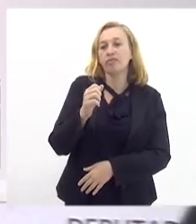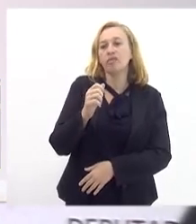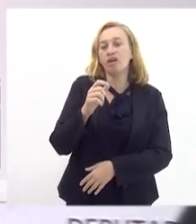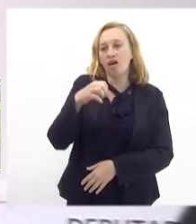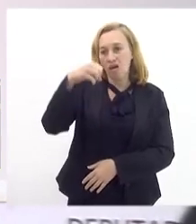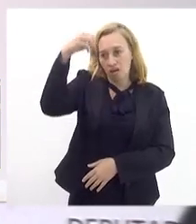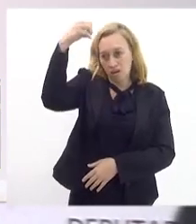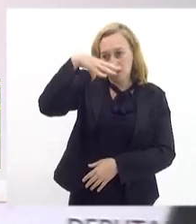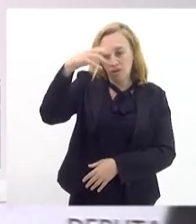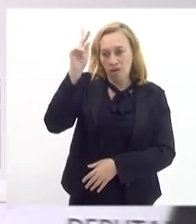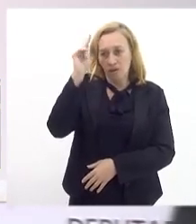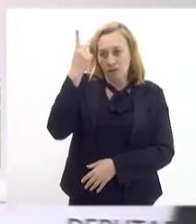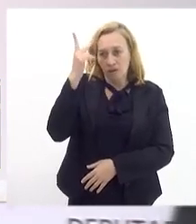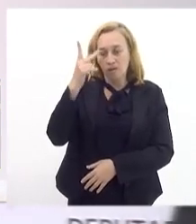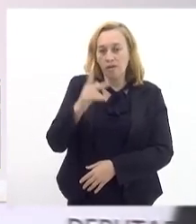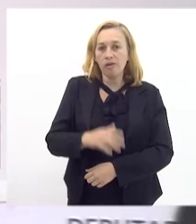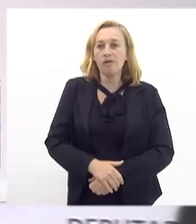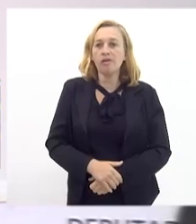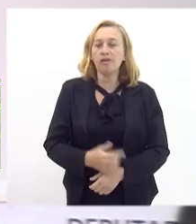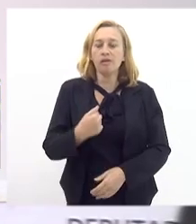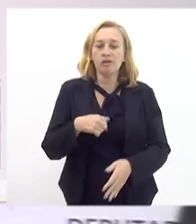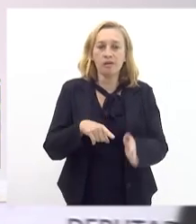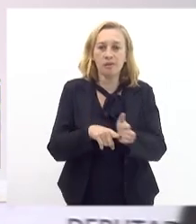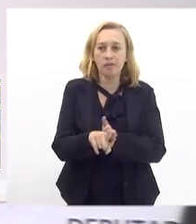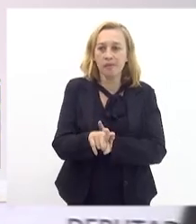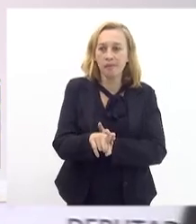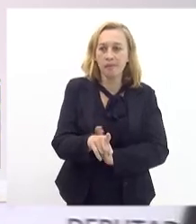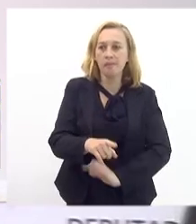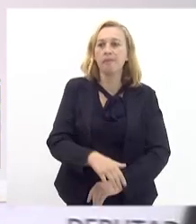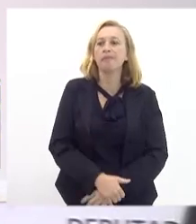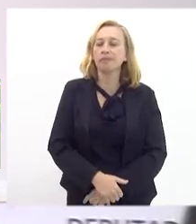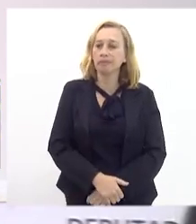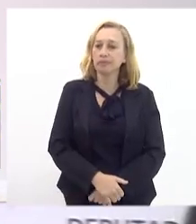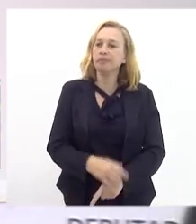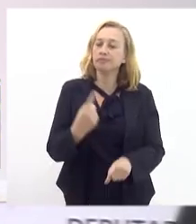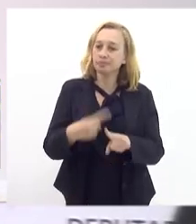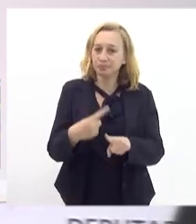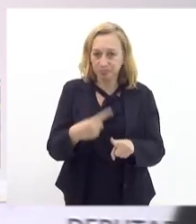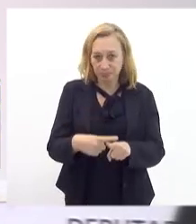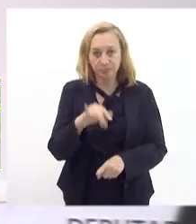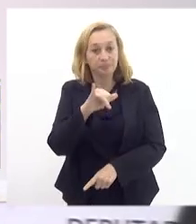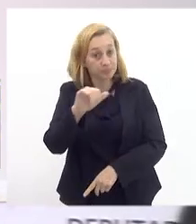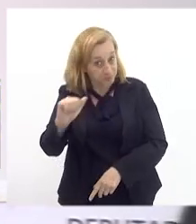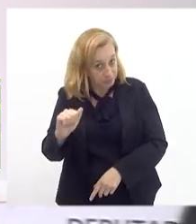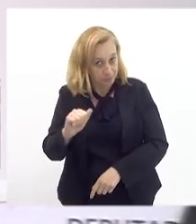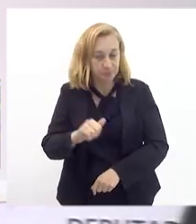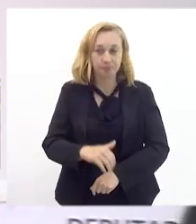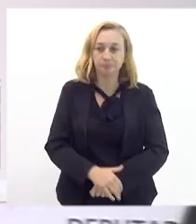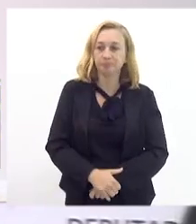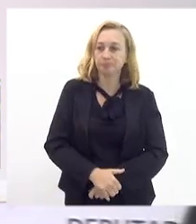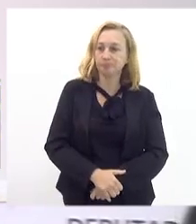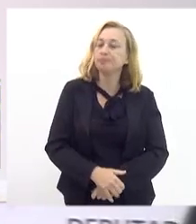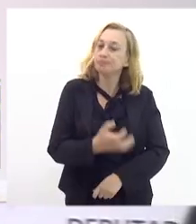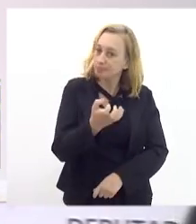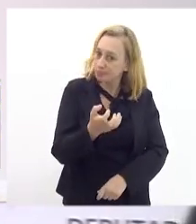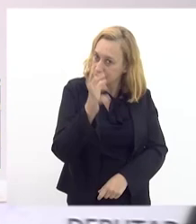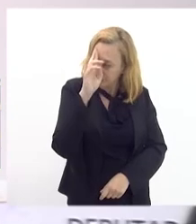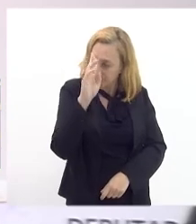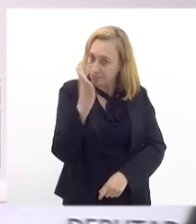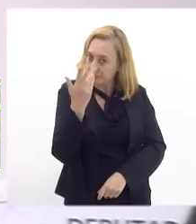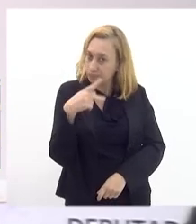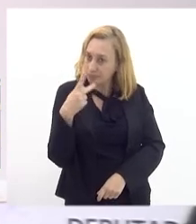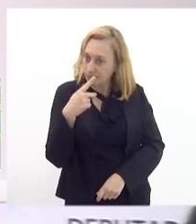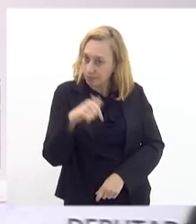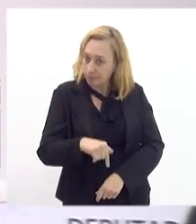estão diante disso eu pergunto porque que o ideia Ah eu queria que o senhor coloca